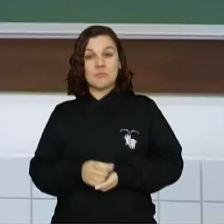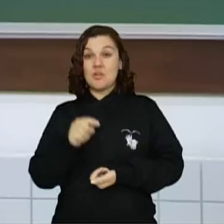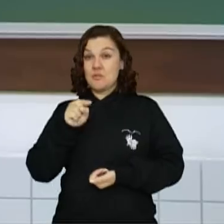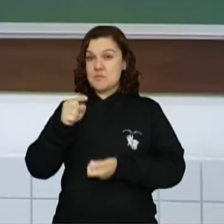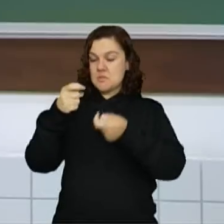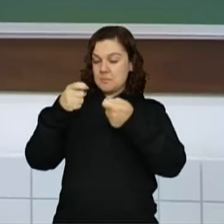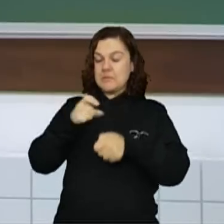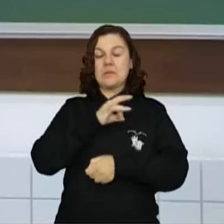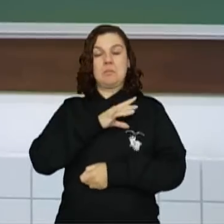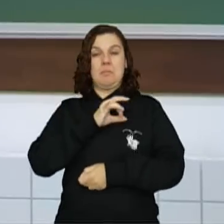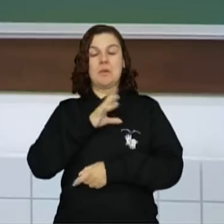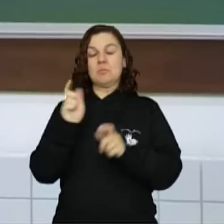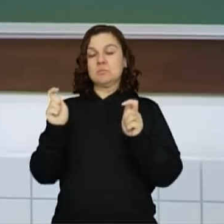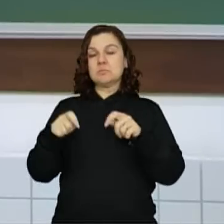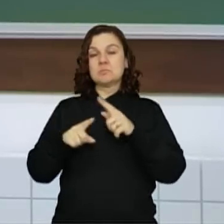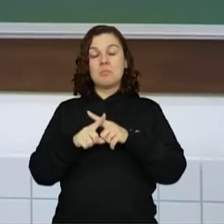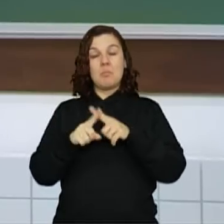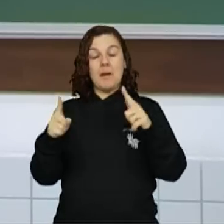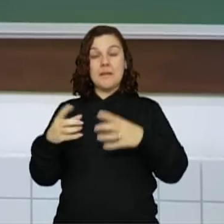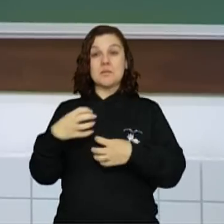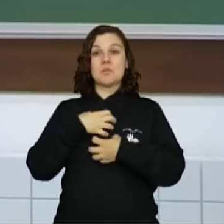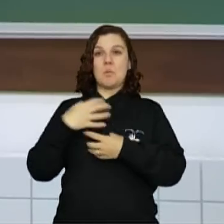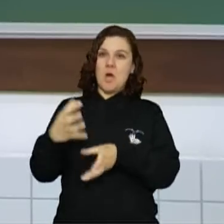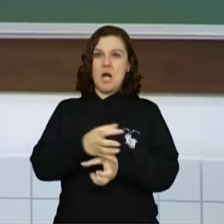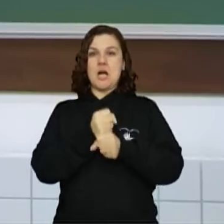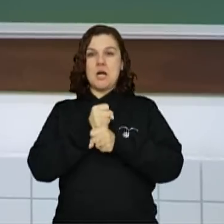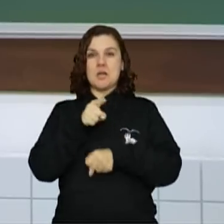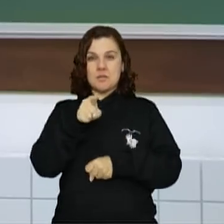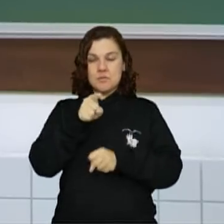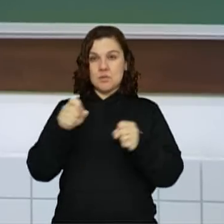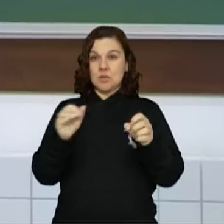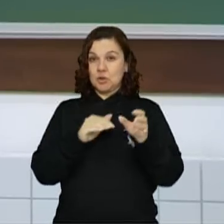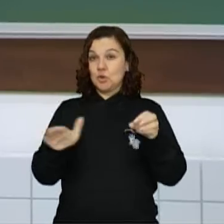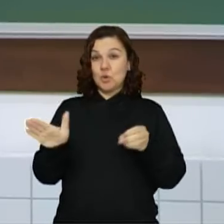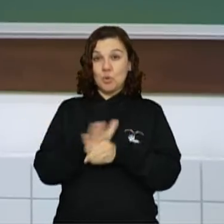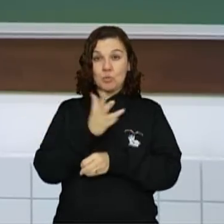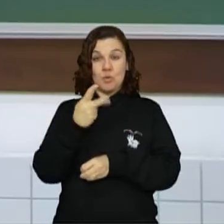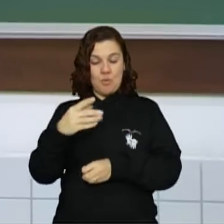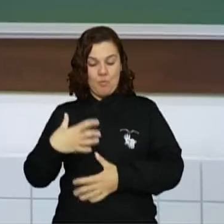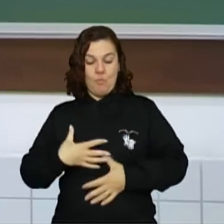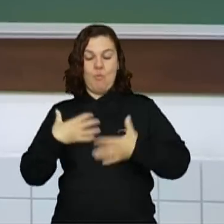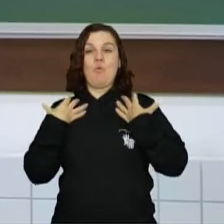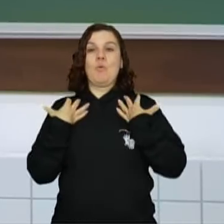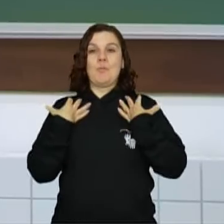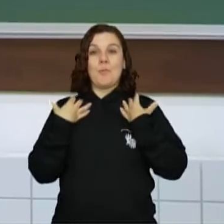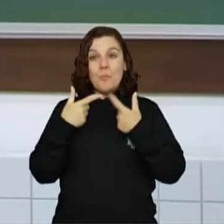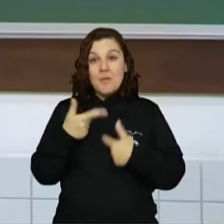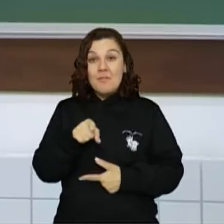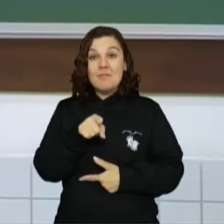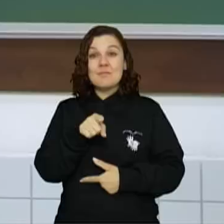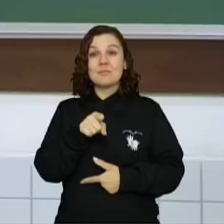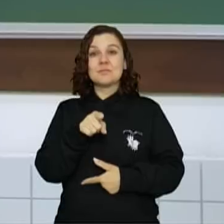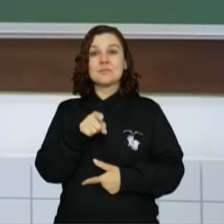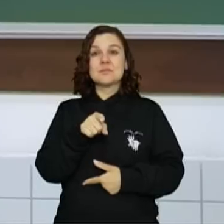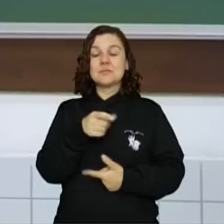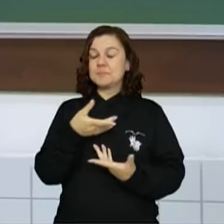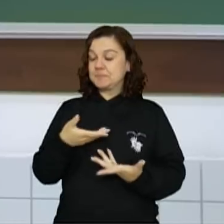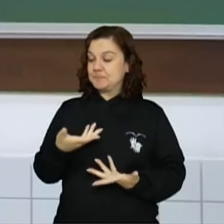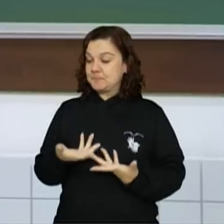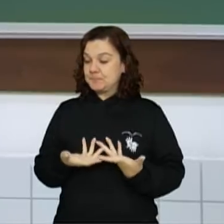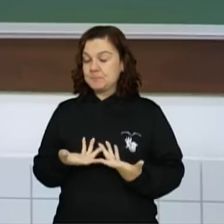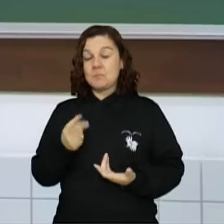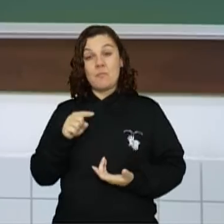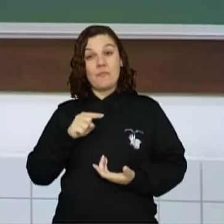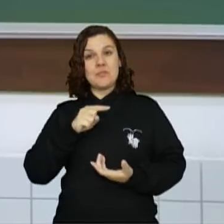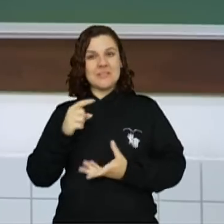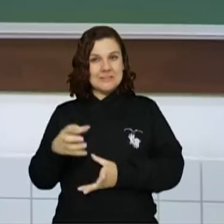você tenha medo, mas que esse sentimento não tome conta completamente do seu ser para que você se torne, para que você